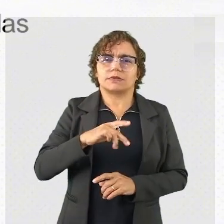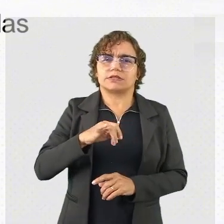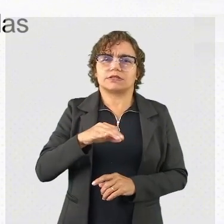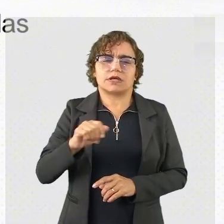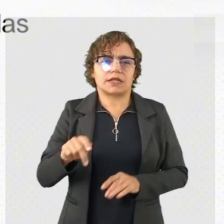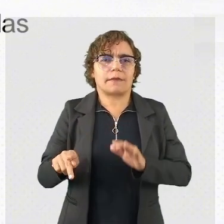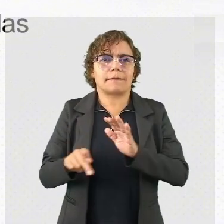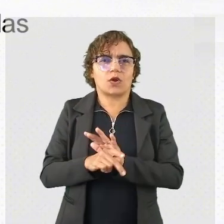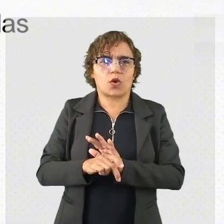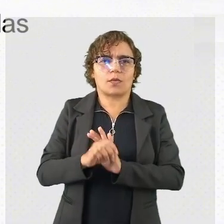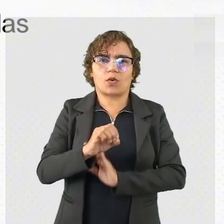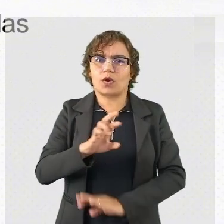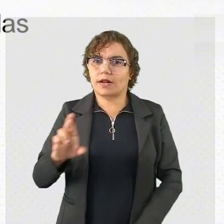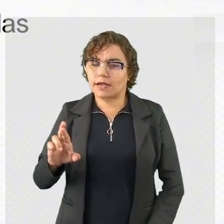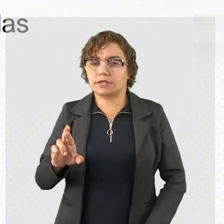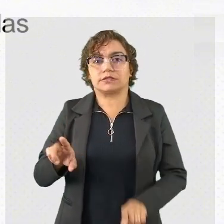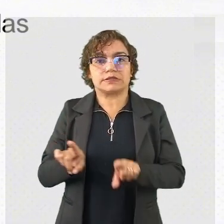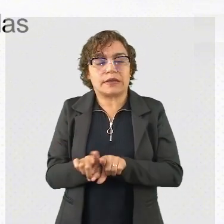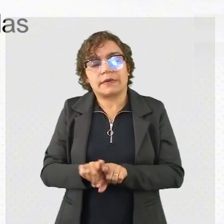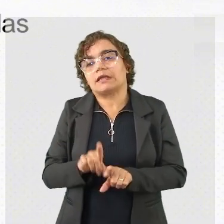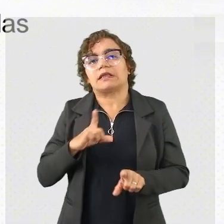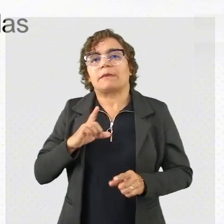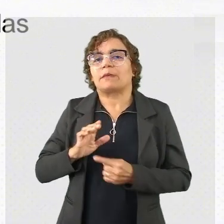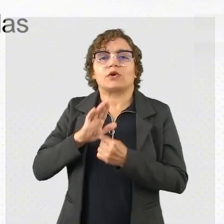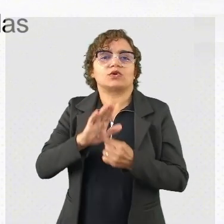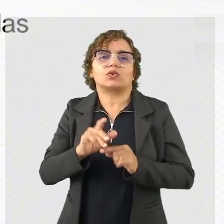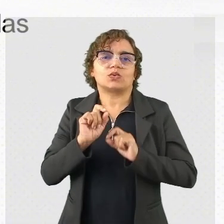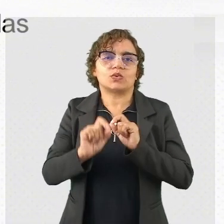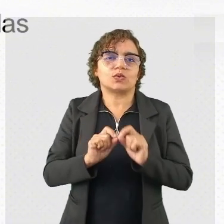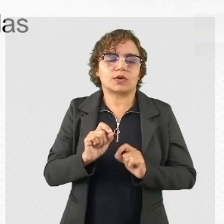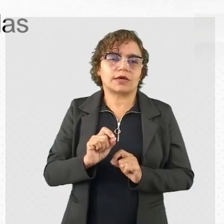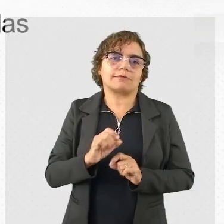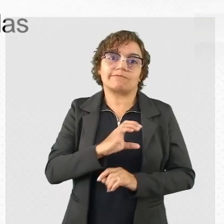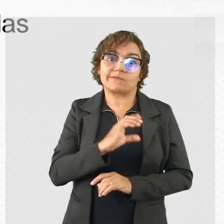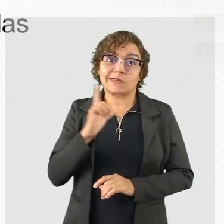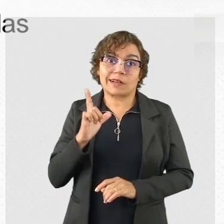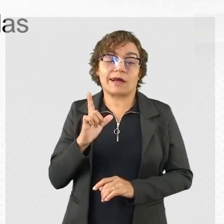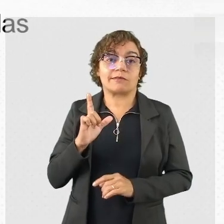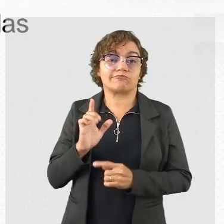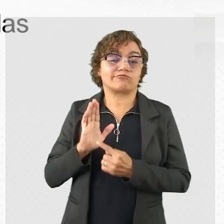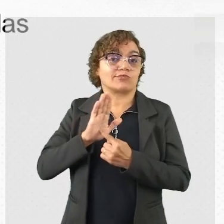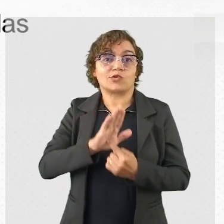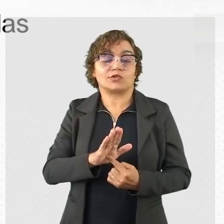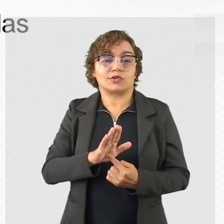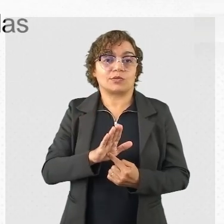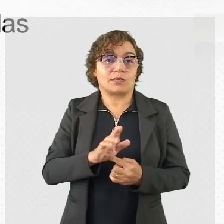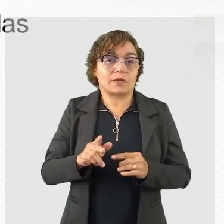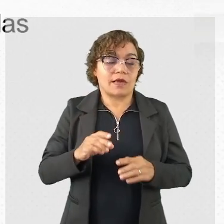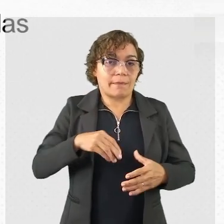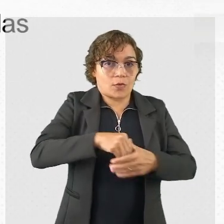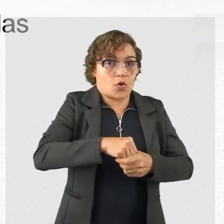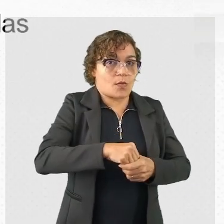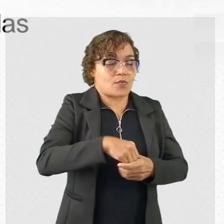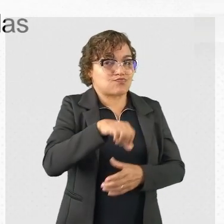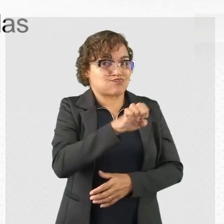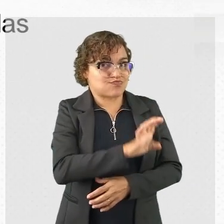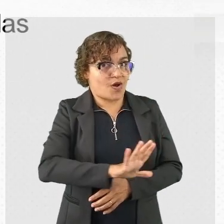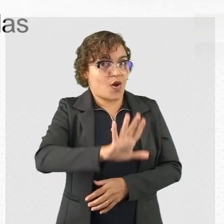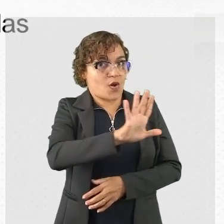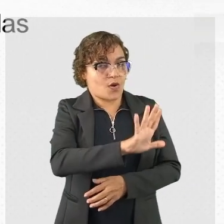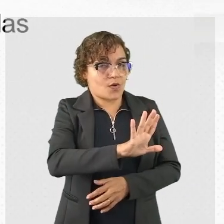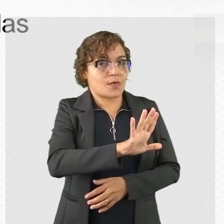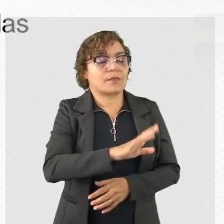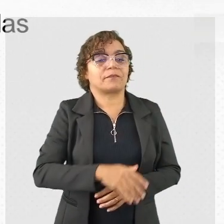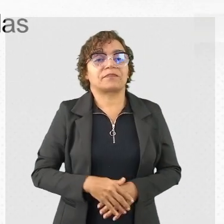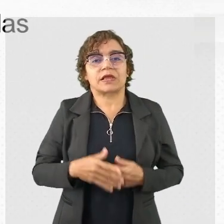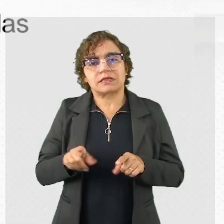do Oriente, e trazendo isso, claro, para a própria Europa. Se contar que ali na